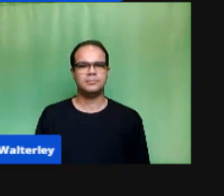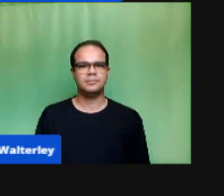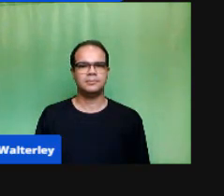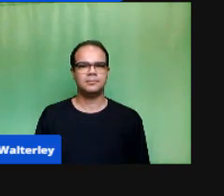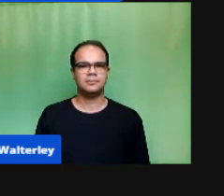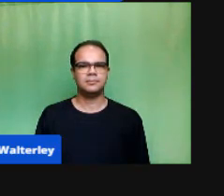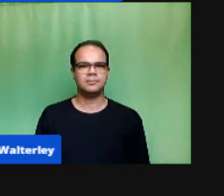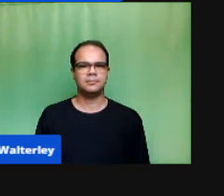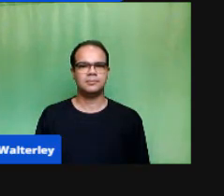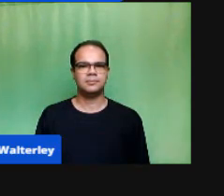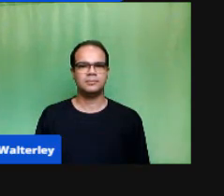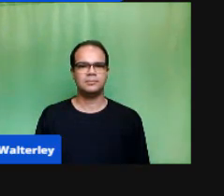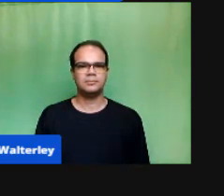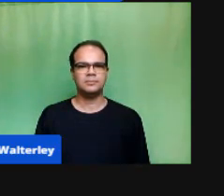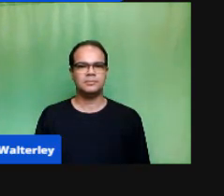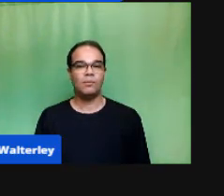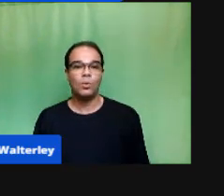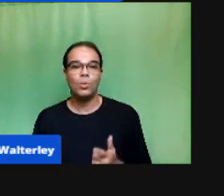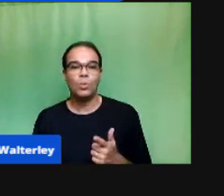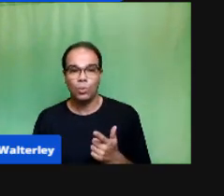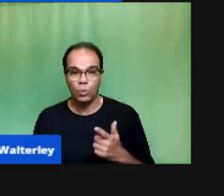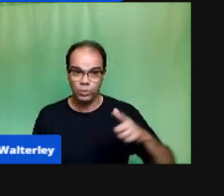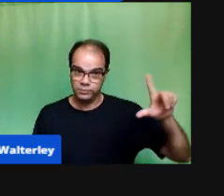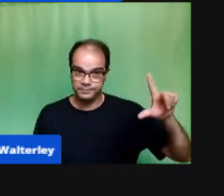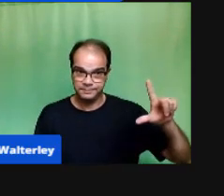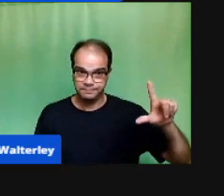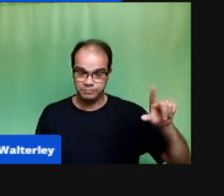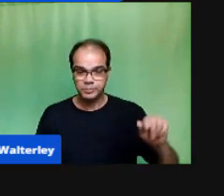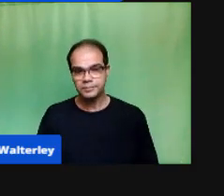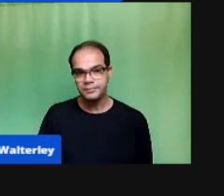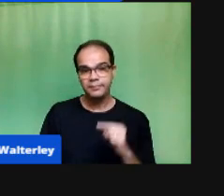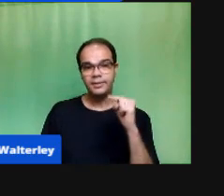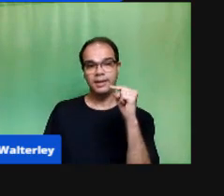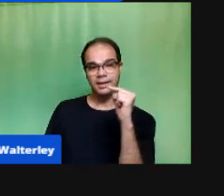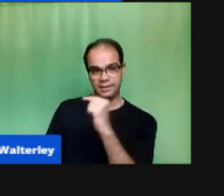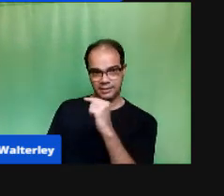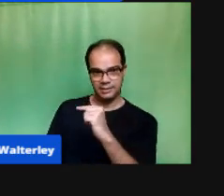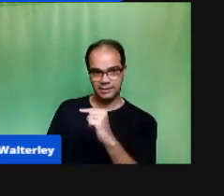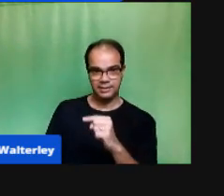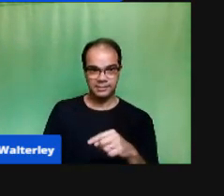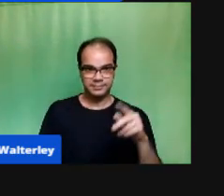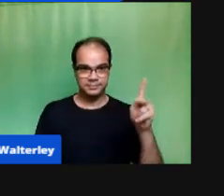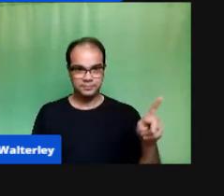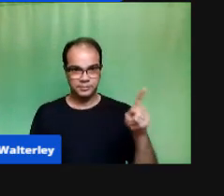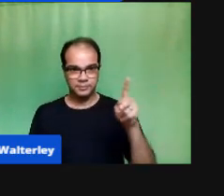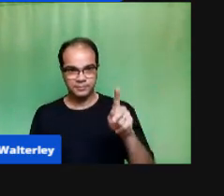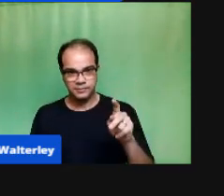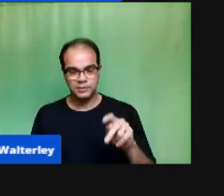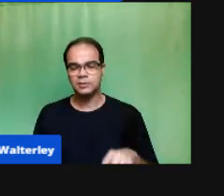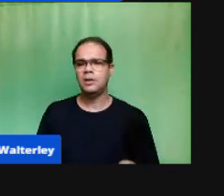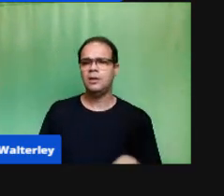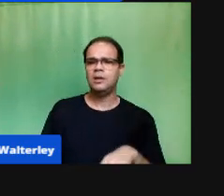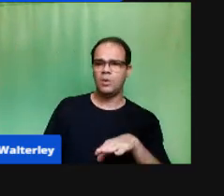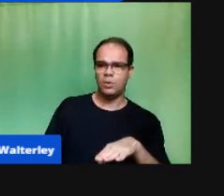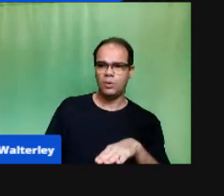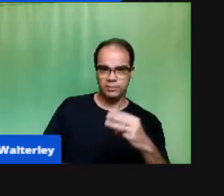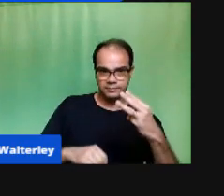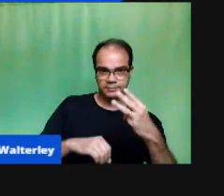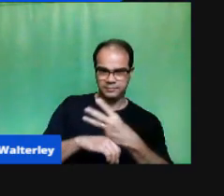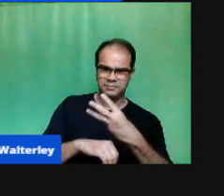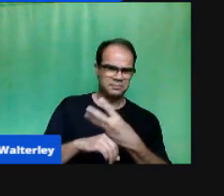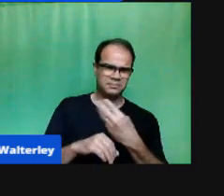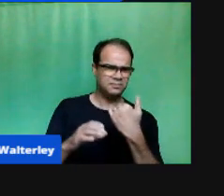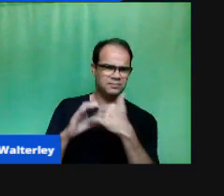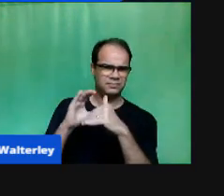A leitura em voz alta da criança, né? Convidar a criança para gravar um vídeo ou áudio, como